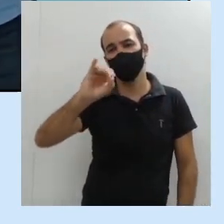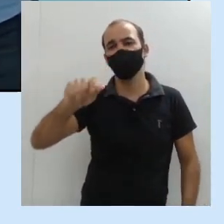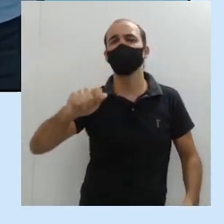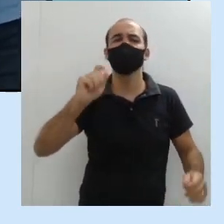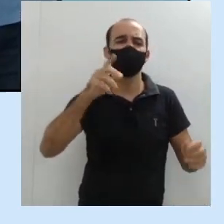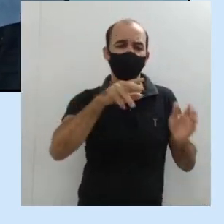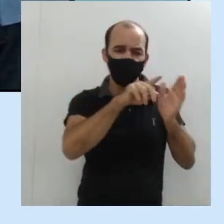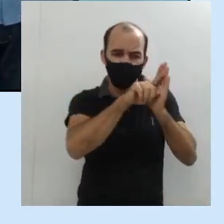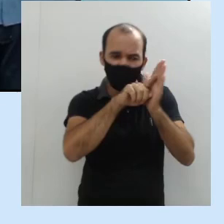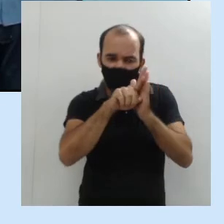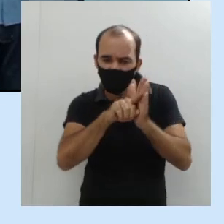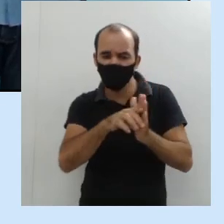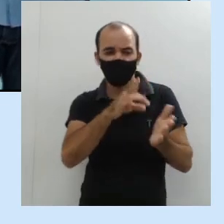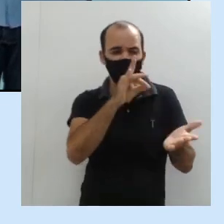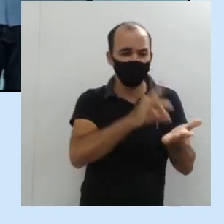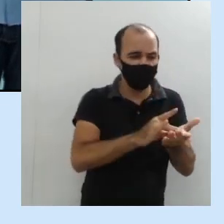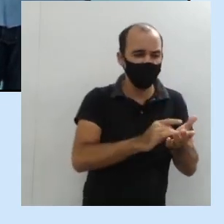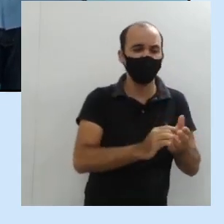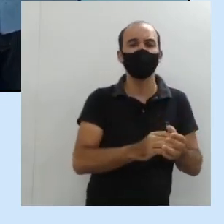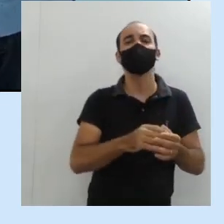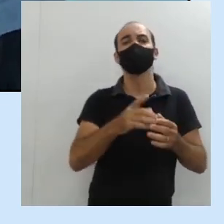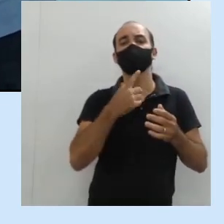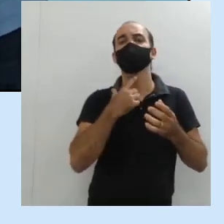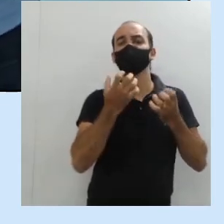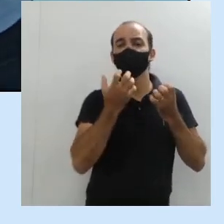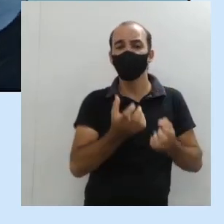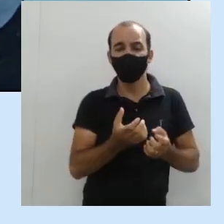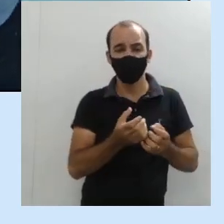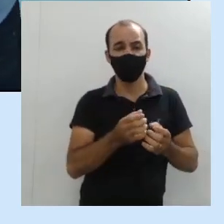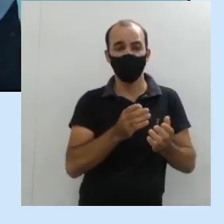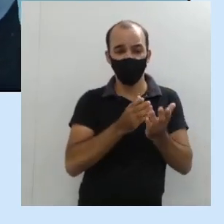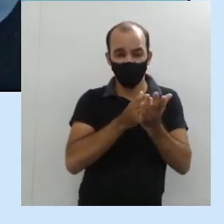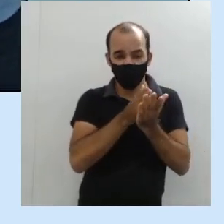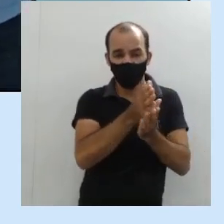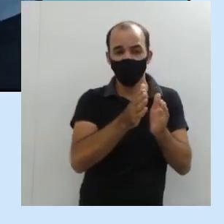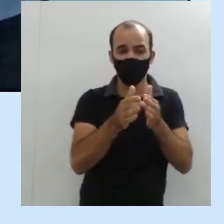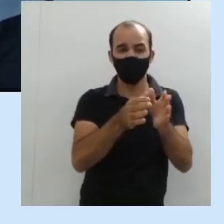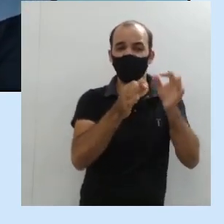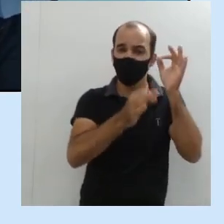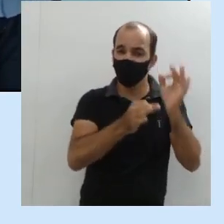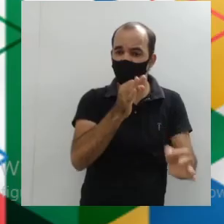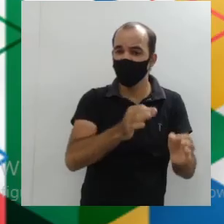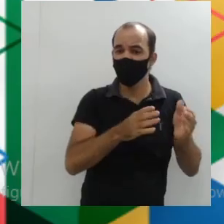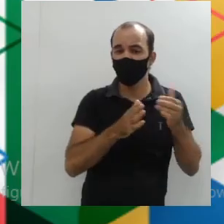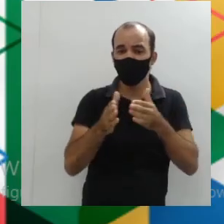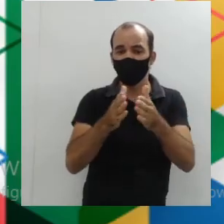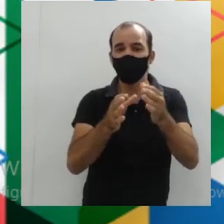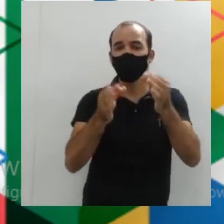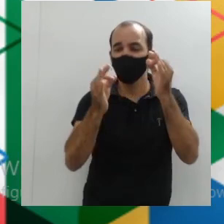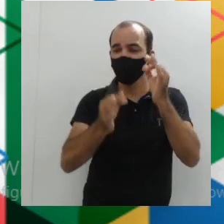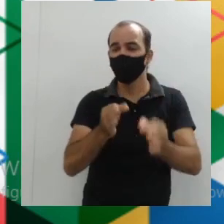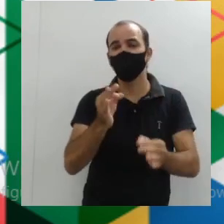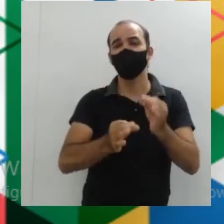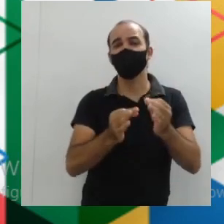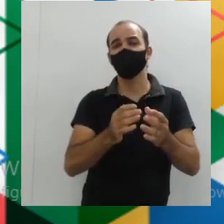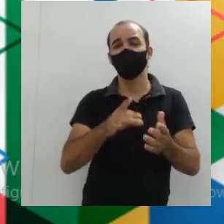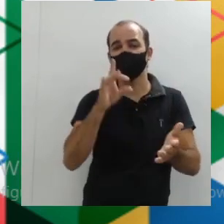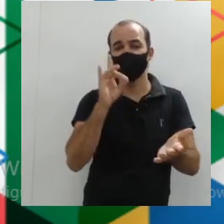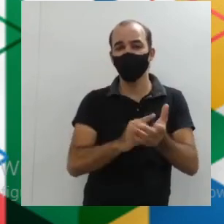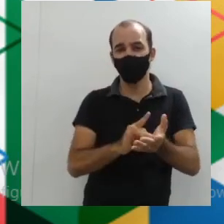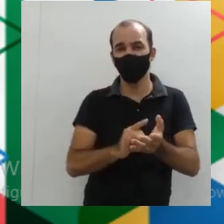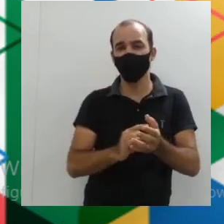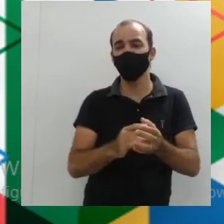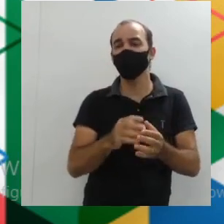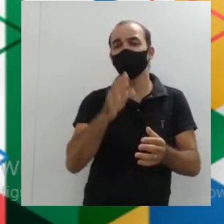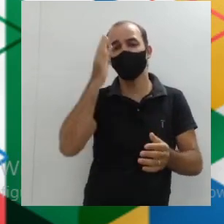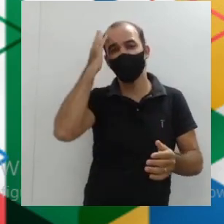justiça, a felicidade, ou seja, todos nós buscamos algo que é estudado pela filosofia. Então a filosofia faz